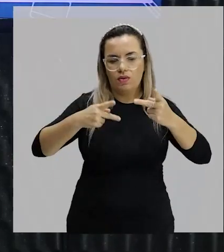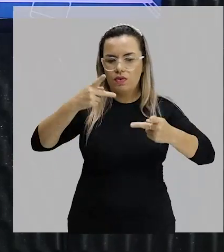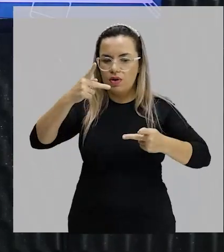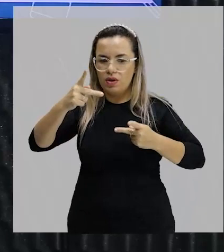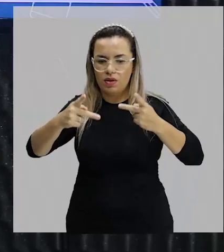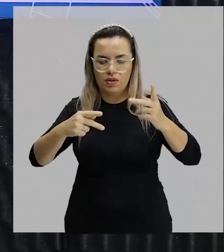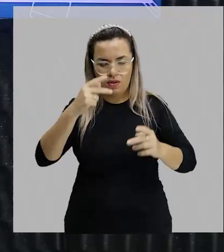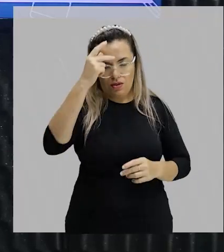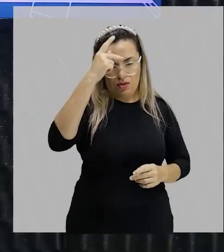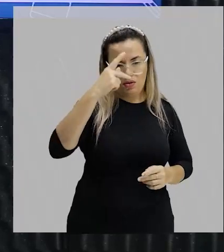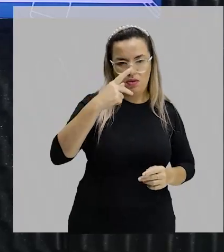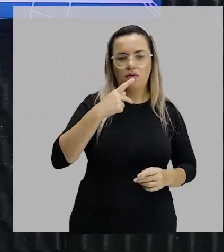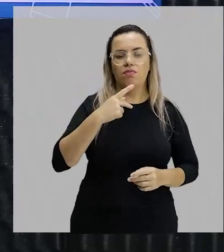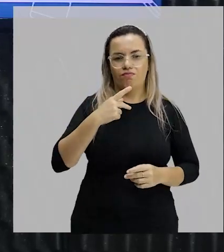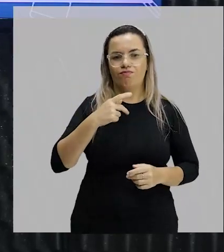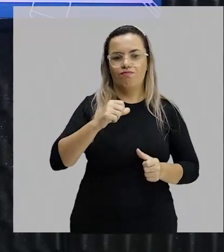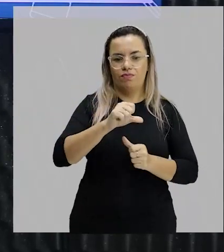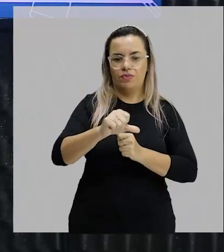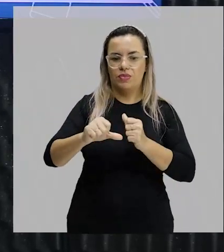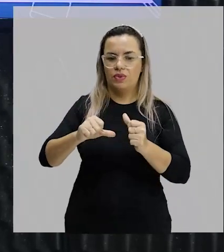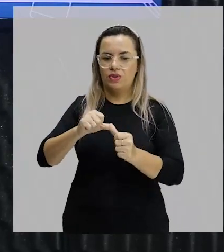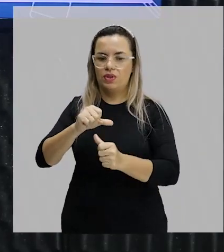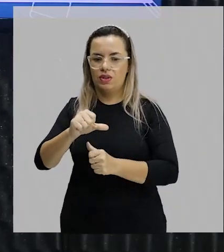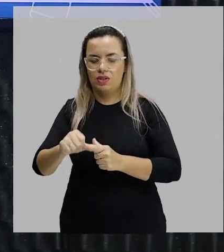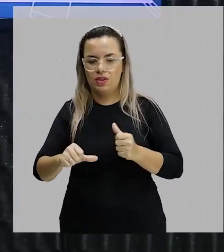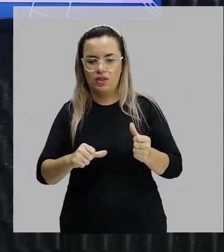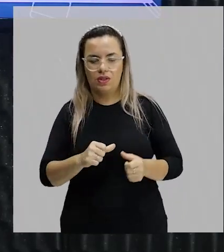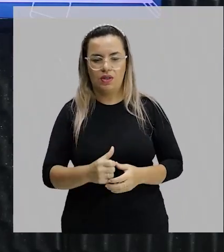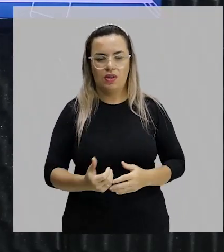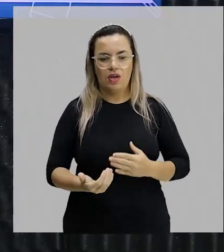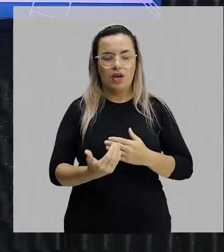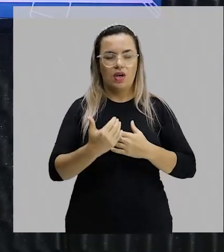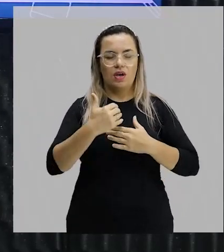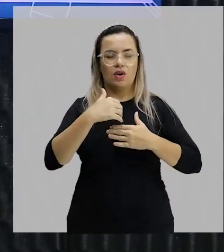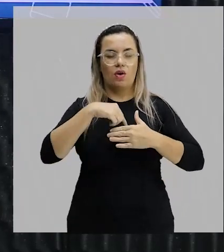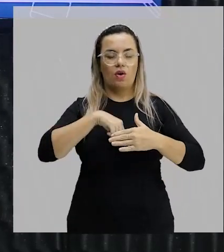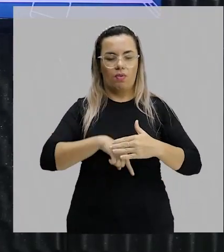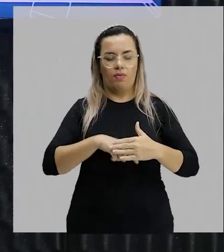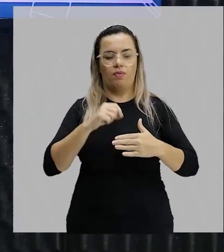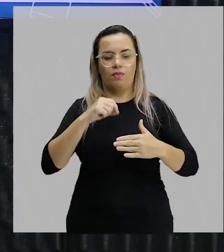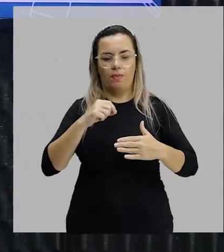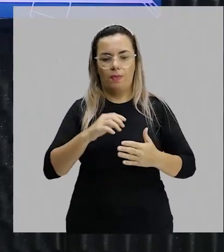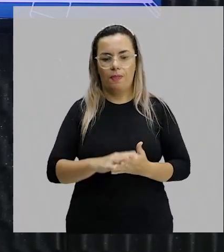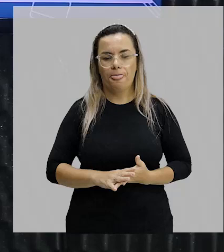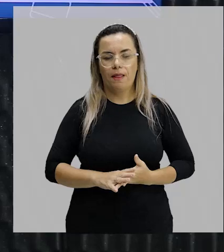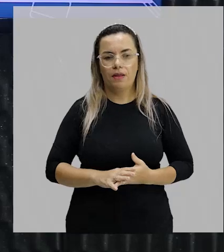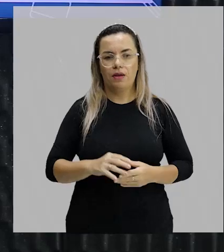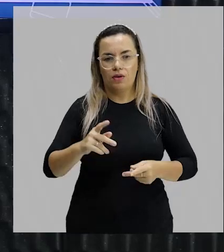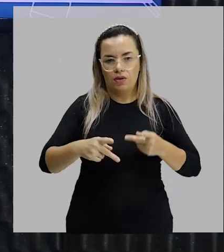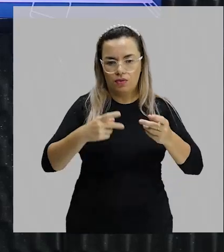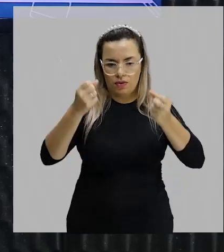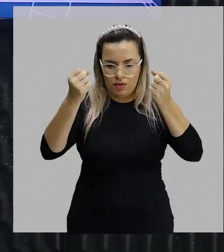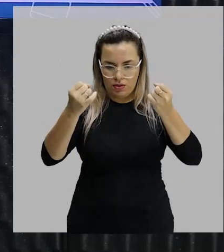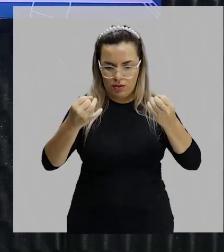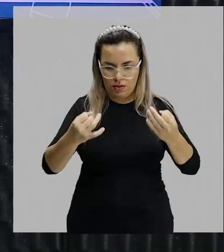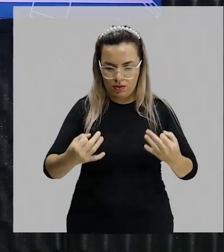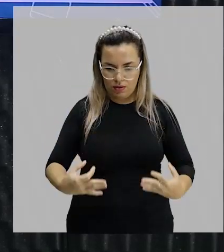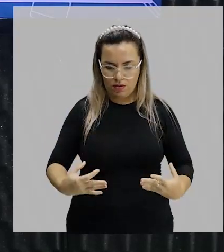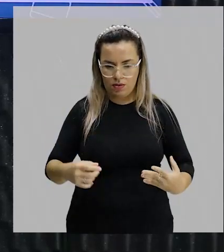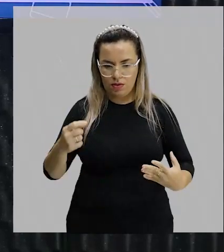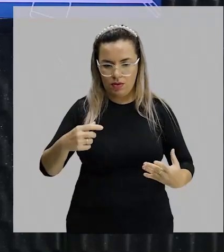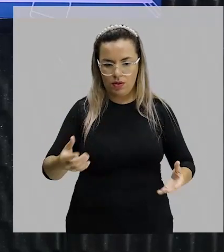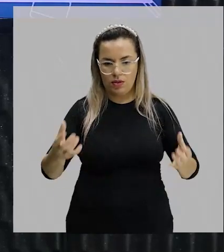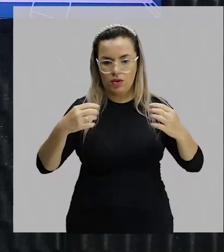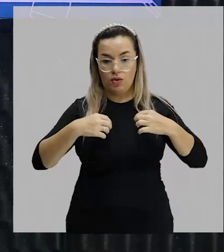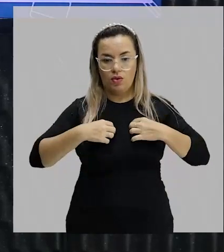esse personagem surgir e você nem se dá conta. Então, quando a gente fala do figurino, ele pode indicar tanto o gênero quanto a idade, a classe social, a própria